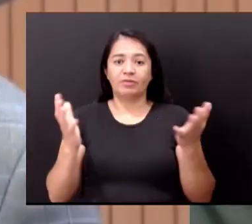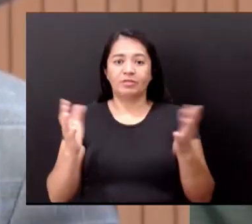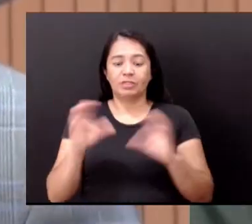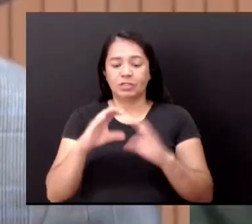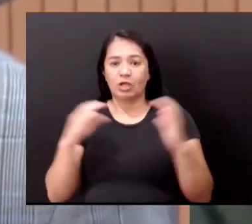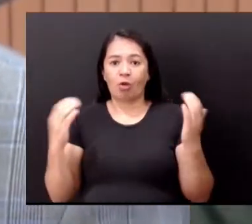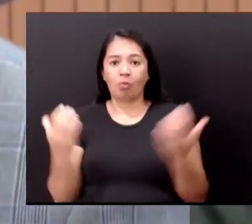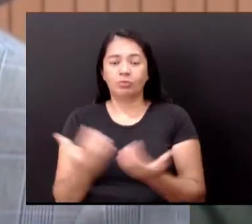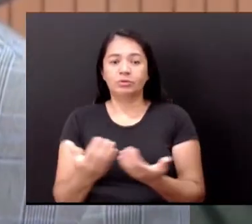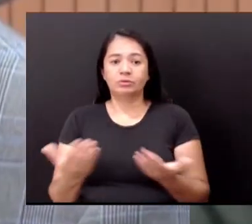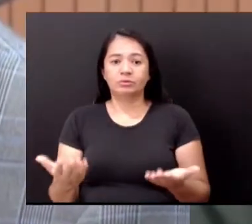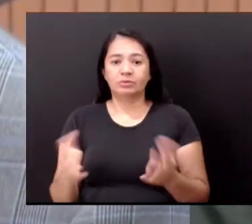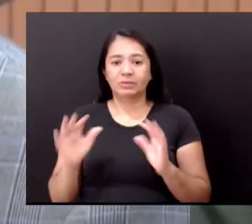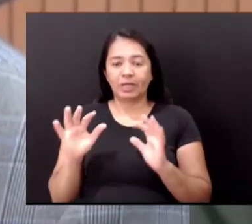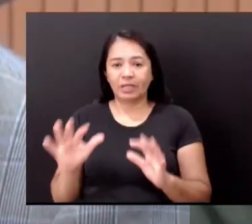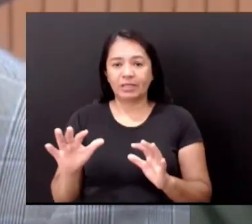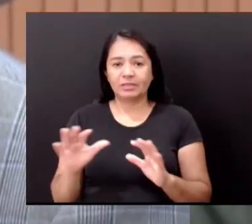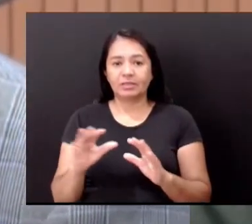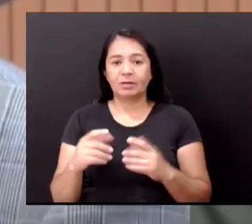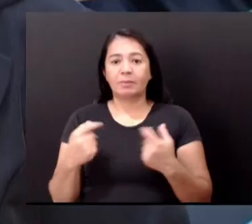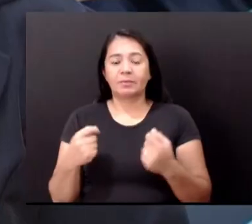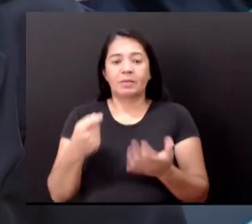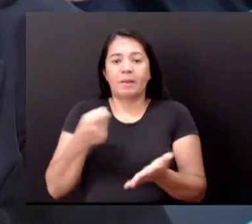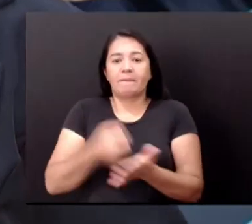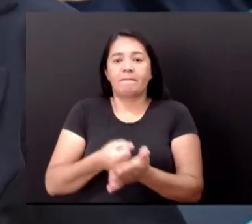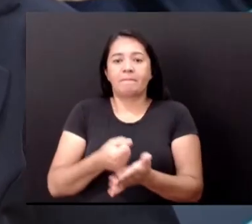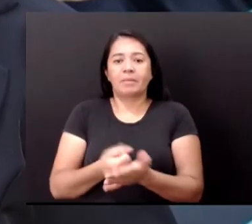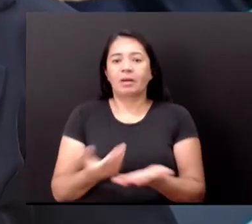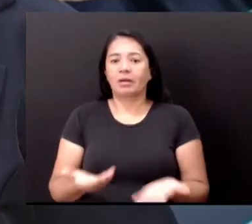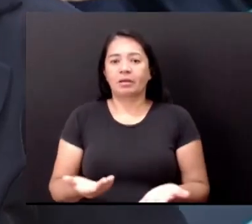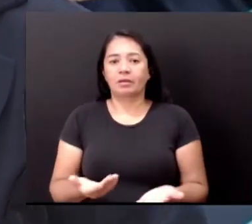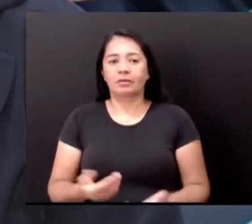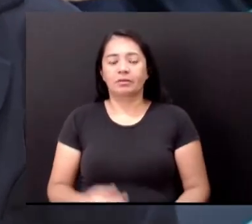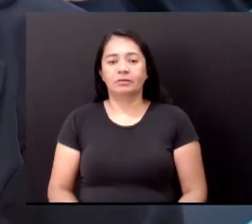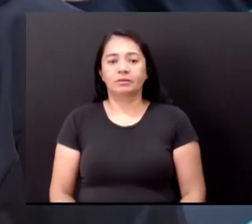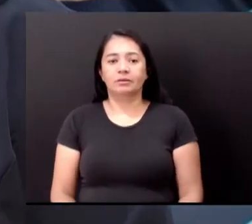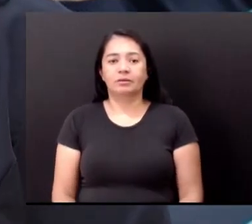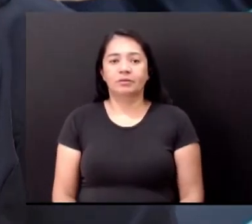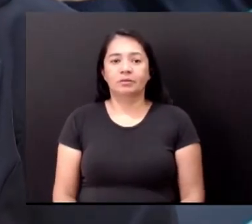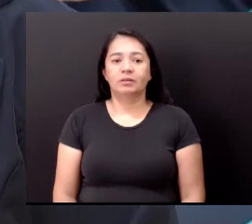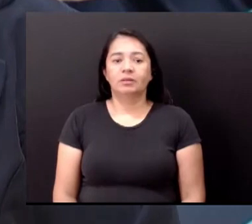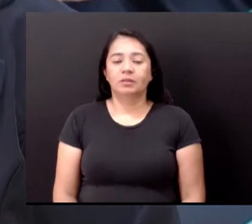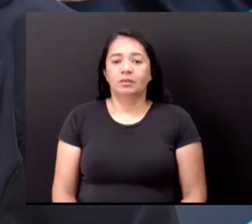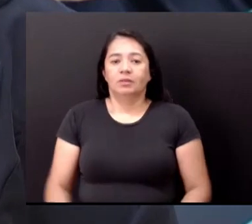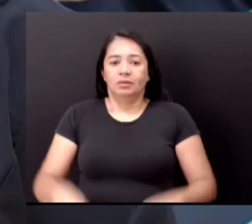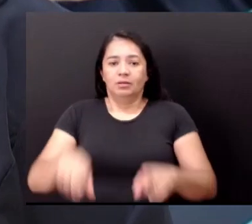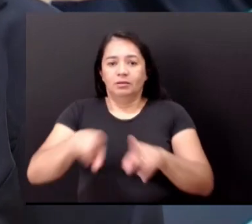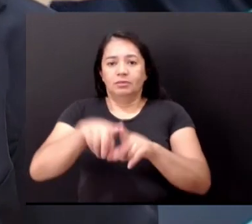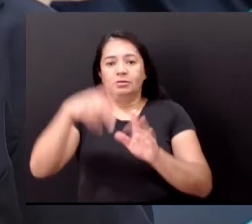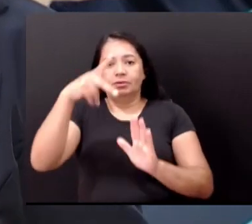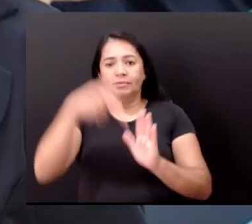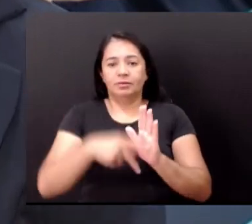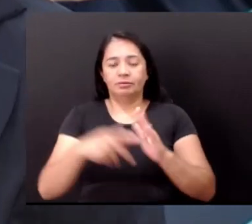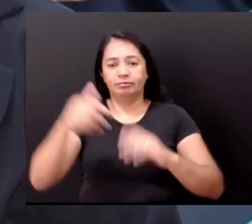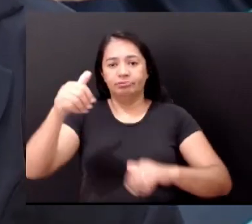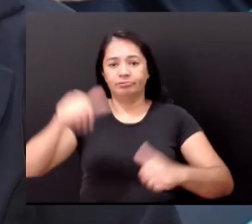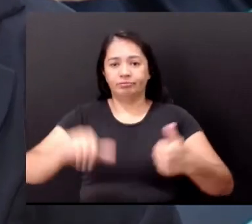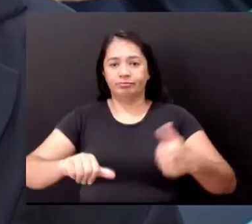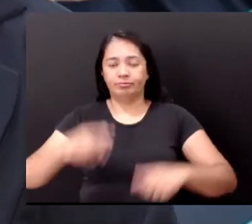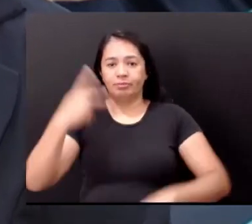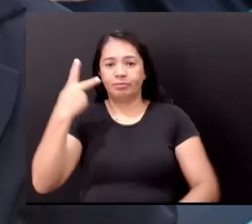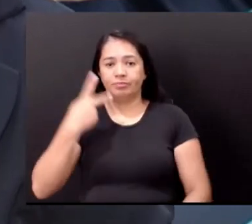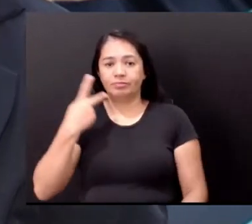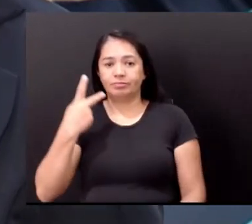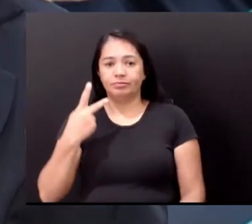essa comunidade ter que pagar essa taxa para a CETEC. Além dos projetos analisados pelos vereadores, a Câmara